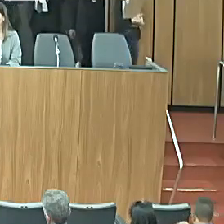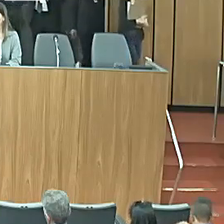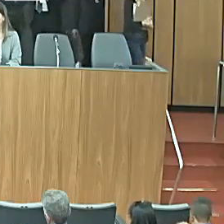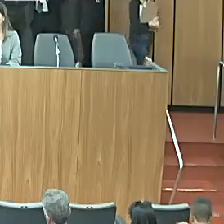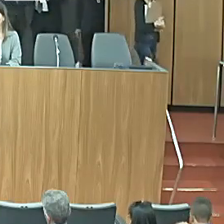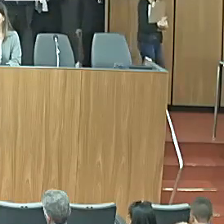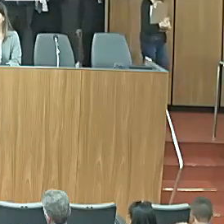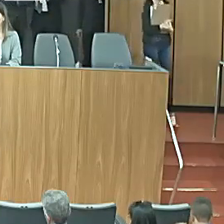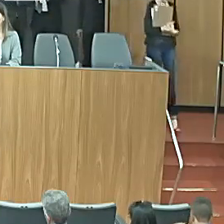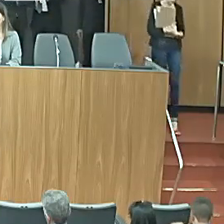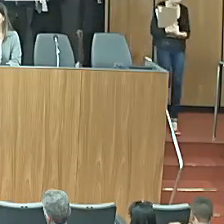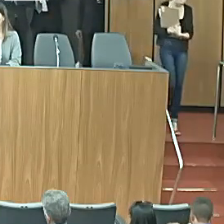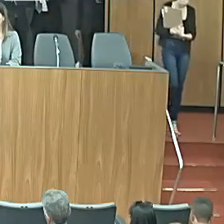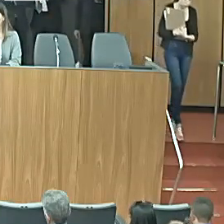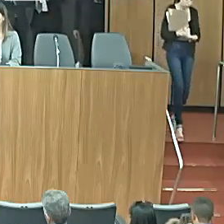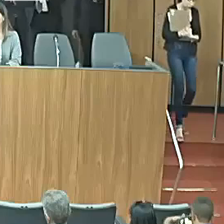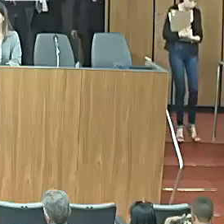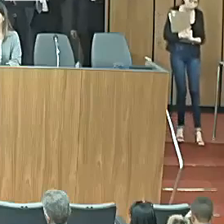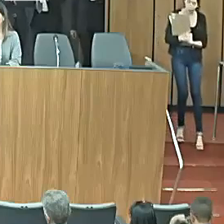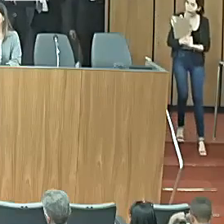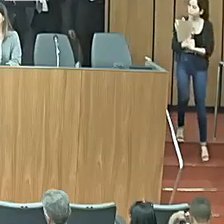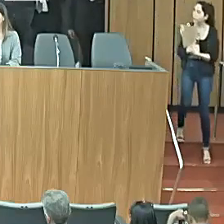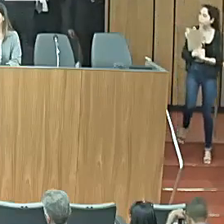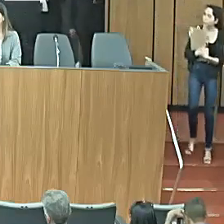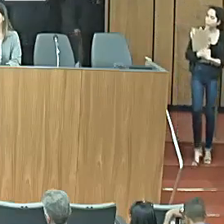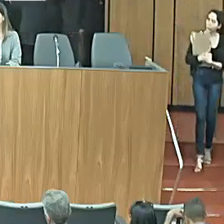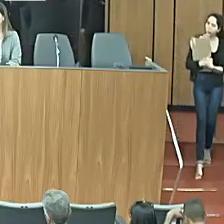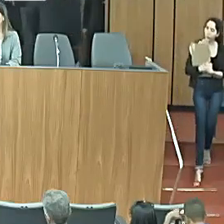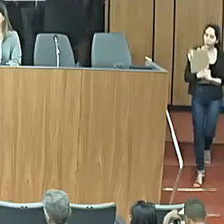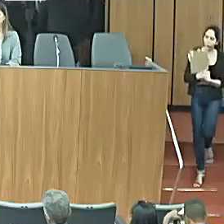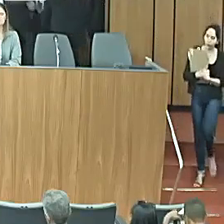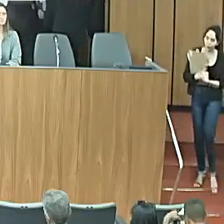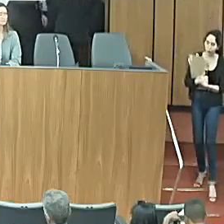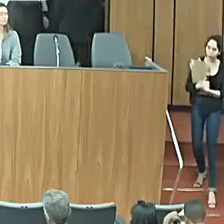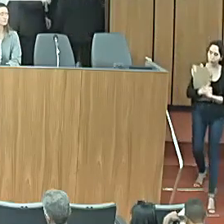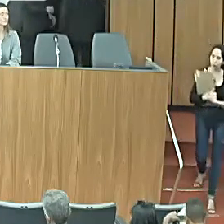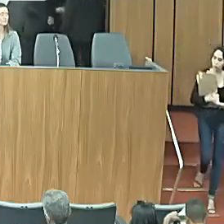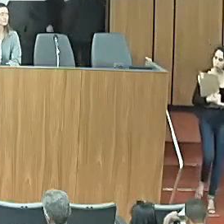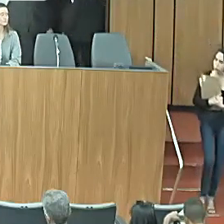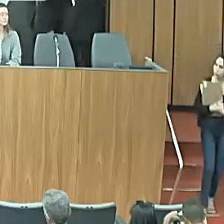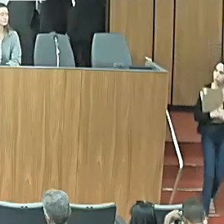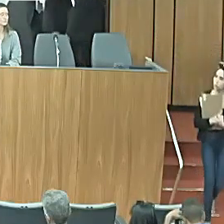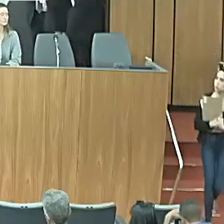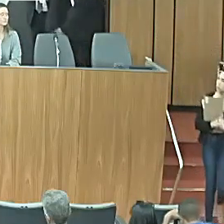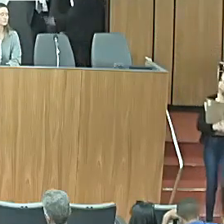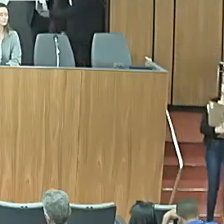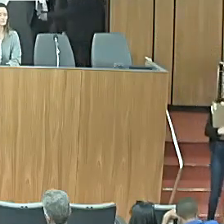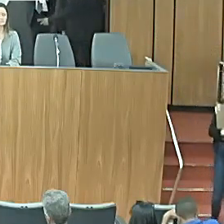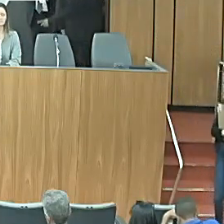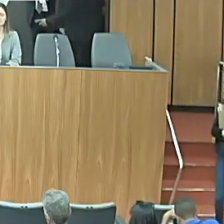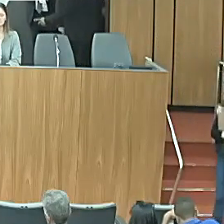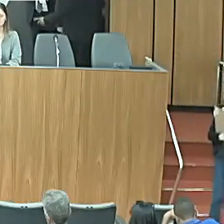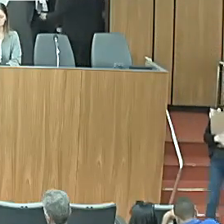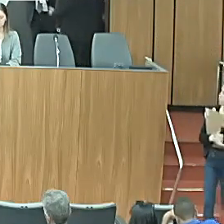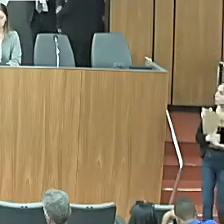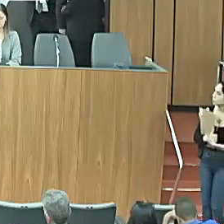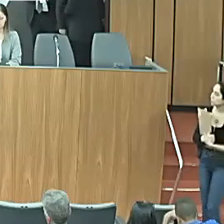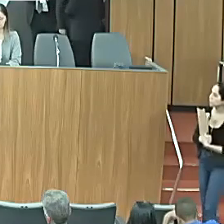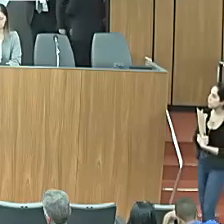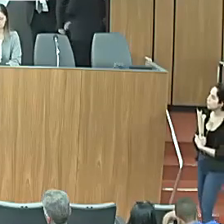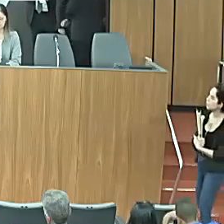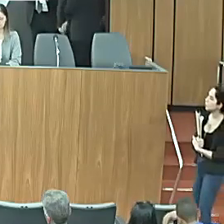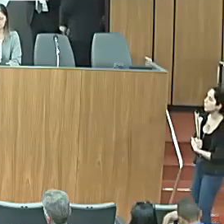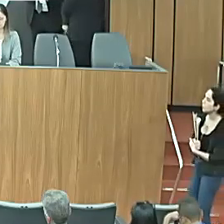registra agradece a presença já a mesa dos trabalhos a presidência também registra agradece a presença do senhor roberto